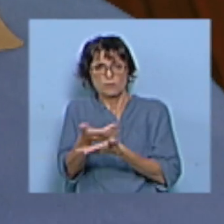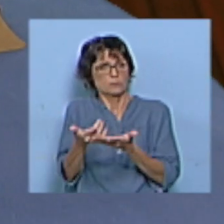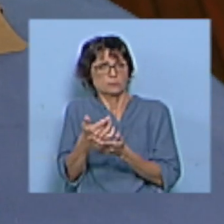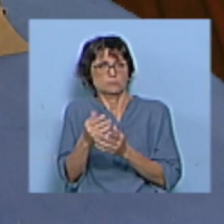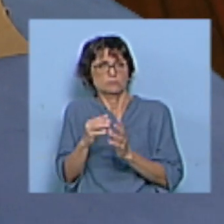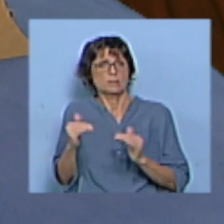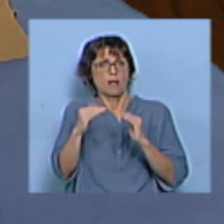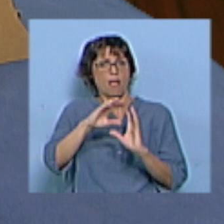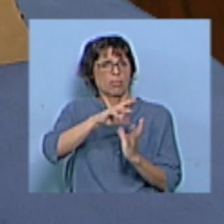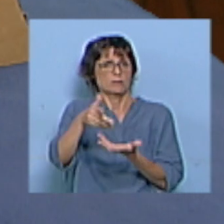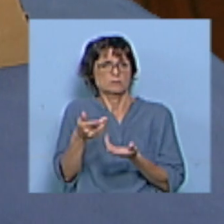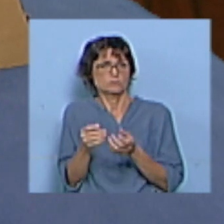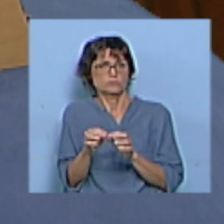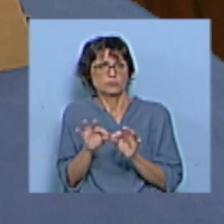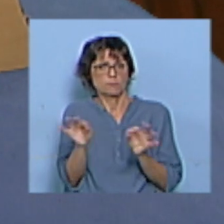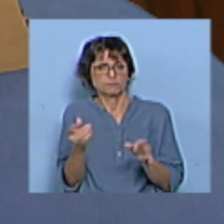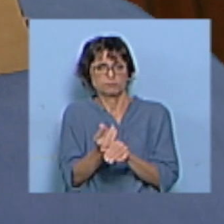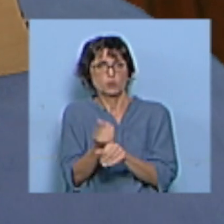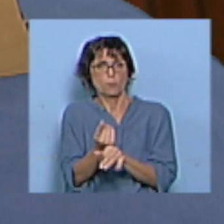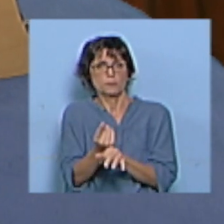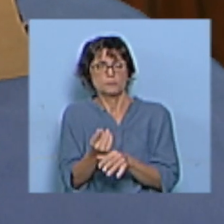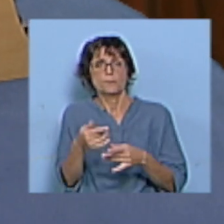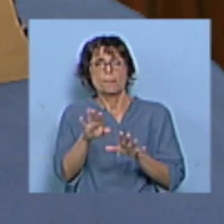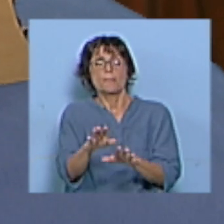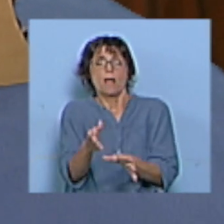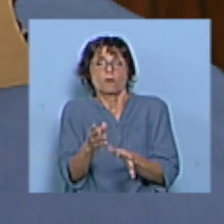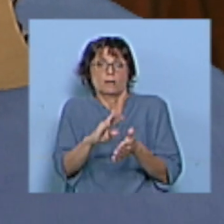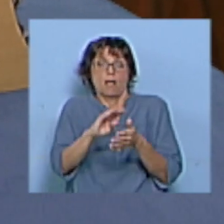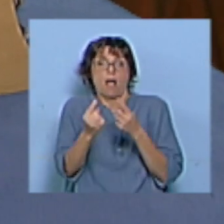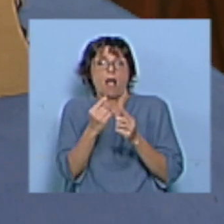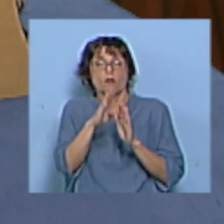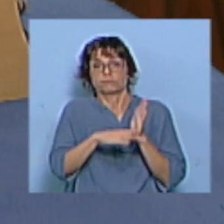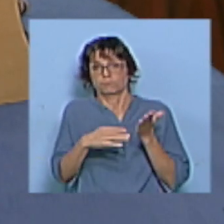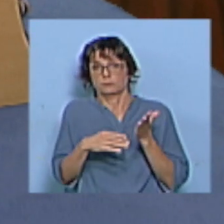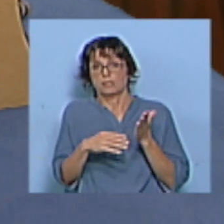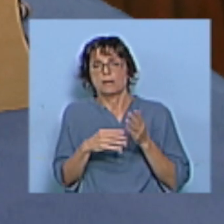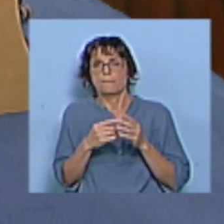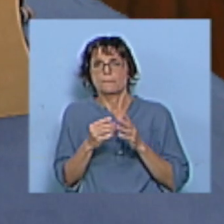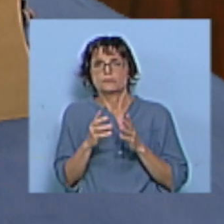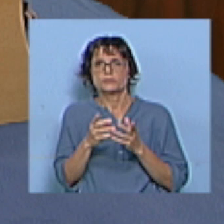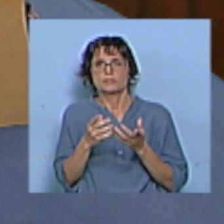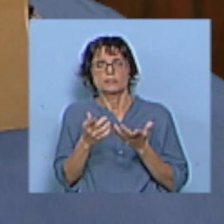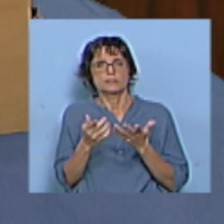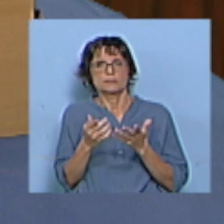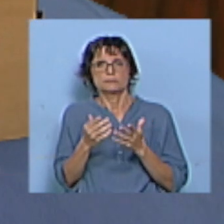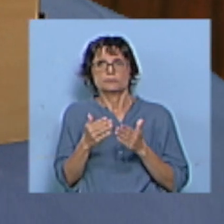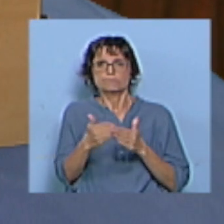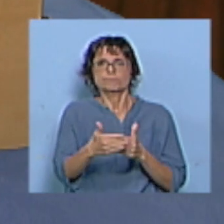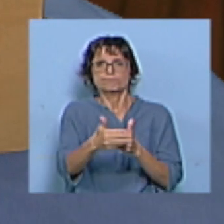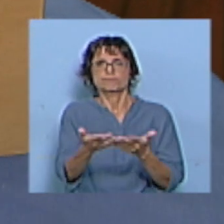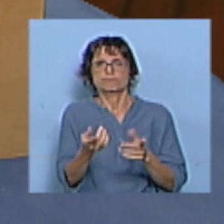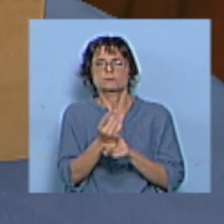mundial. É evidente que houve programas que foram caindo e que eram muito importantes para nós, ou seja,